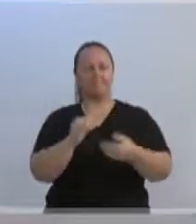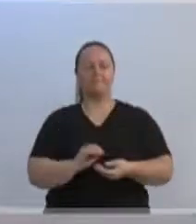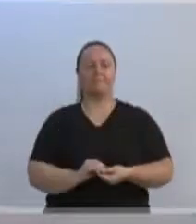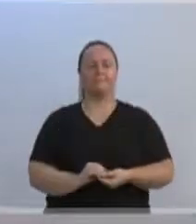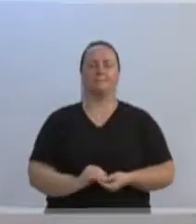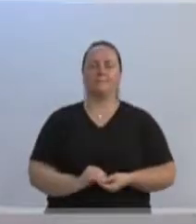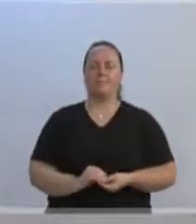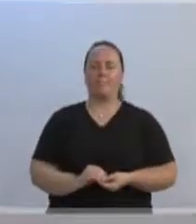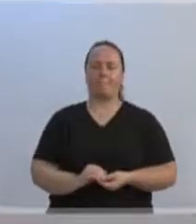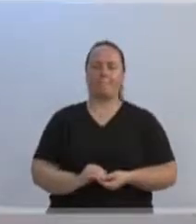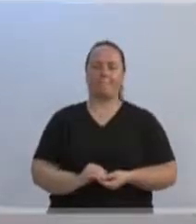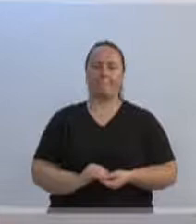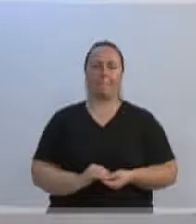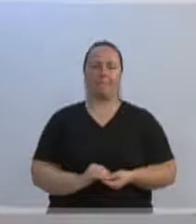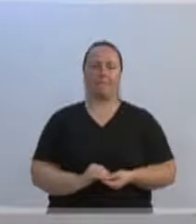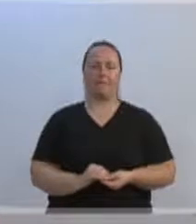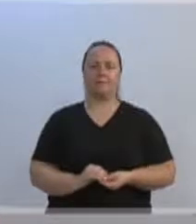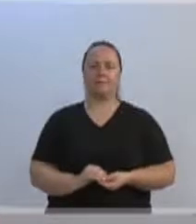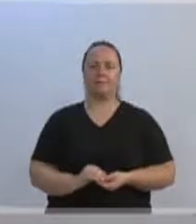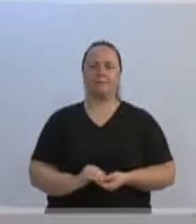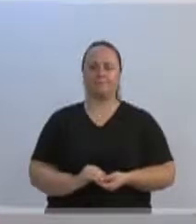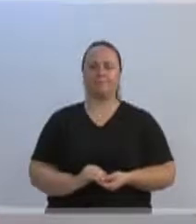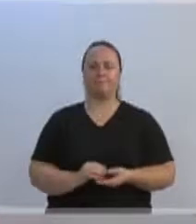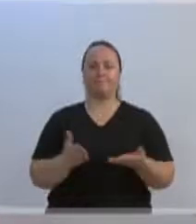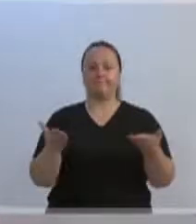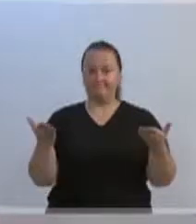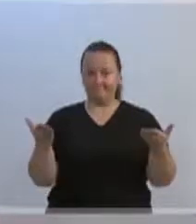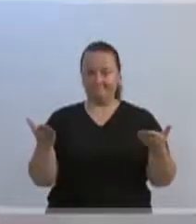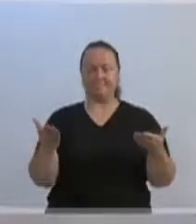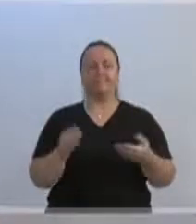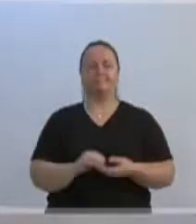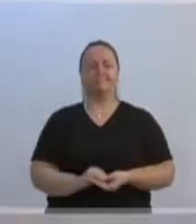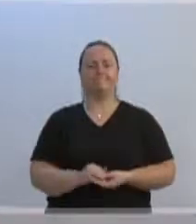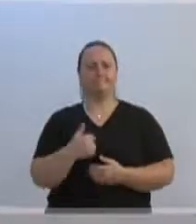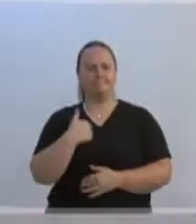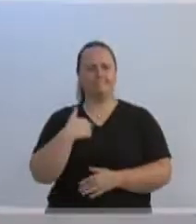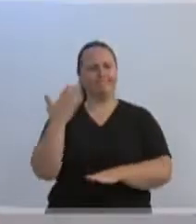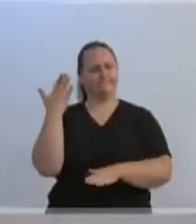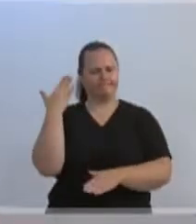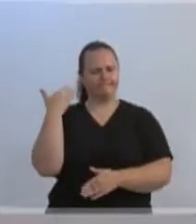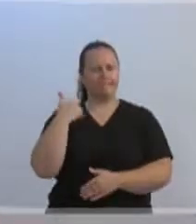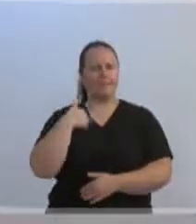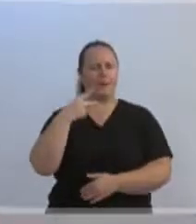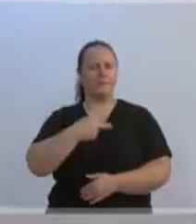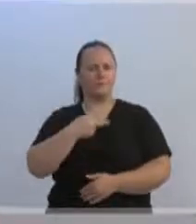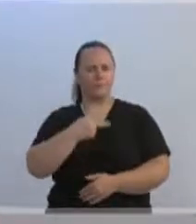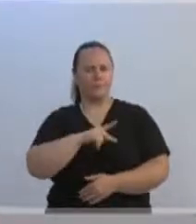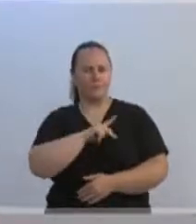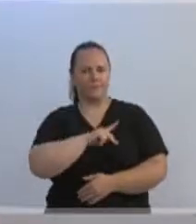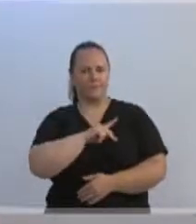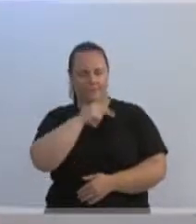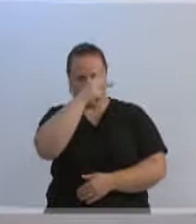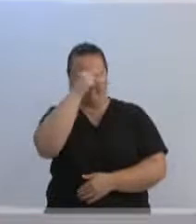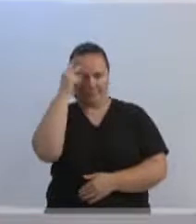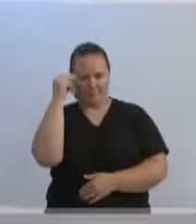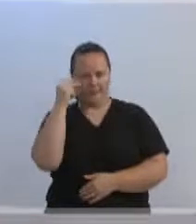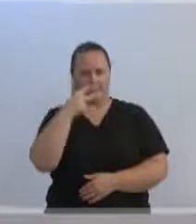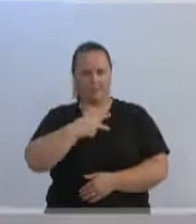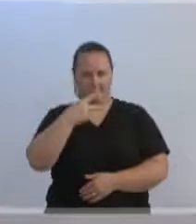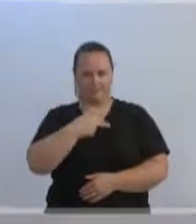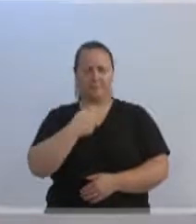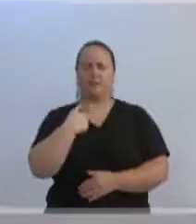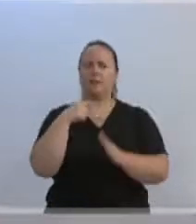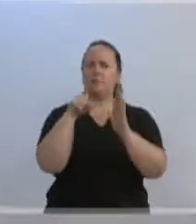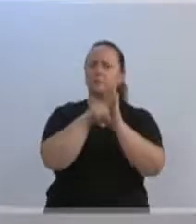senhoras e senhores eu enquanto o vice-prefeito questionei muitas vezes o governo napoleão